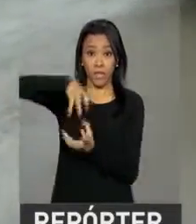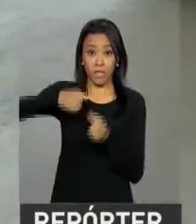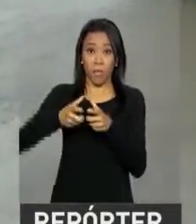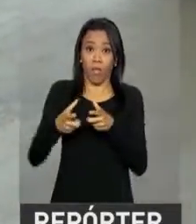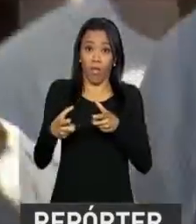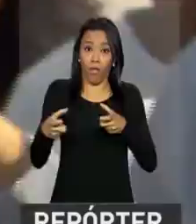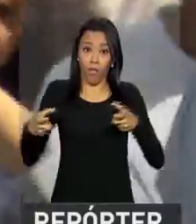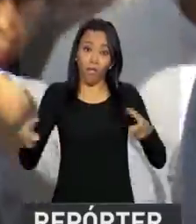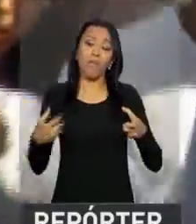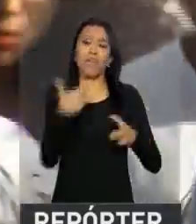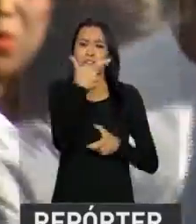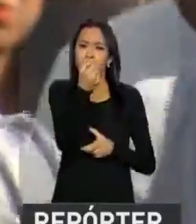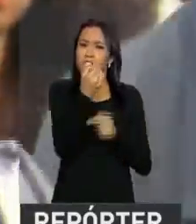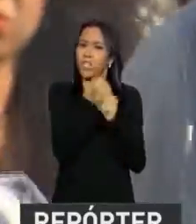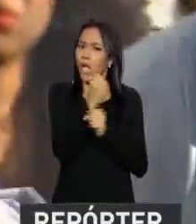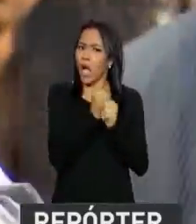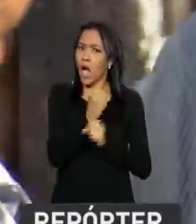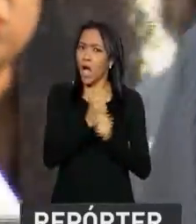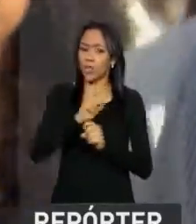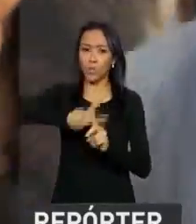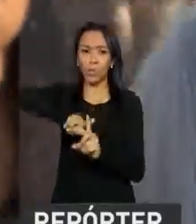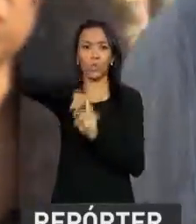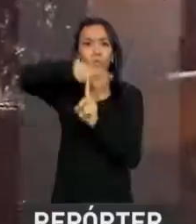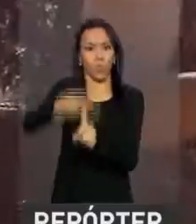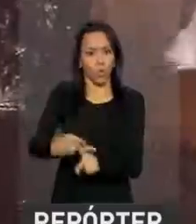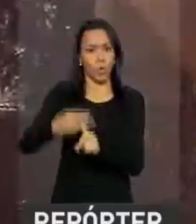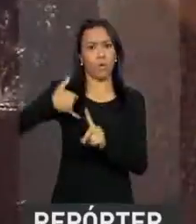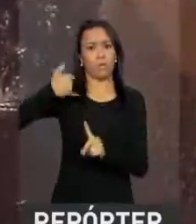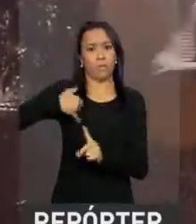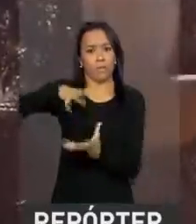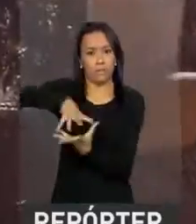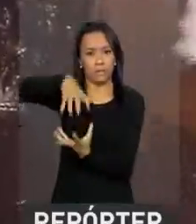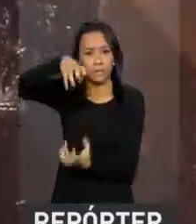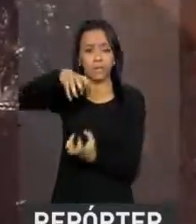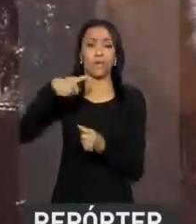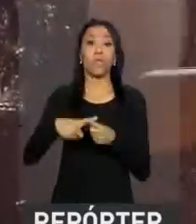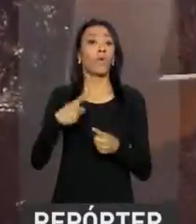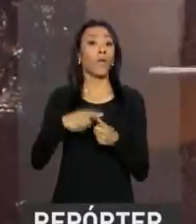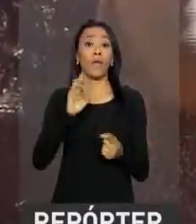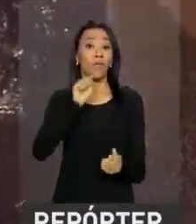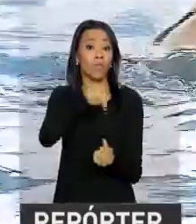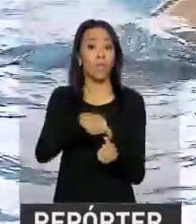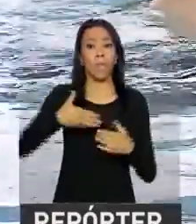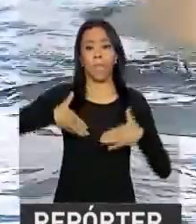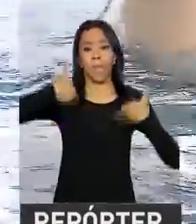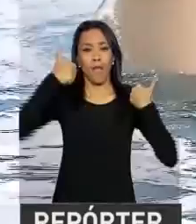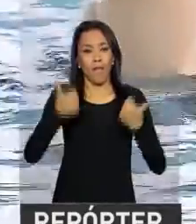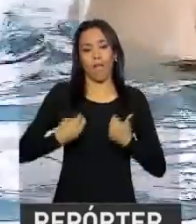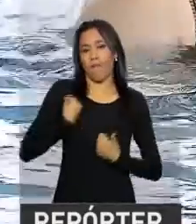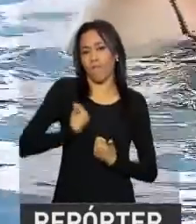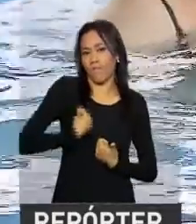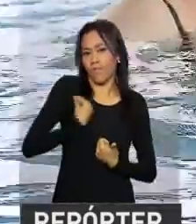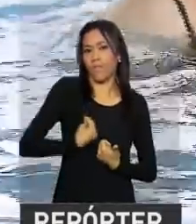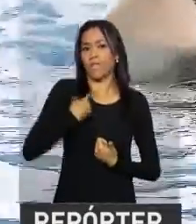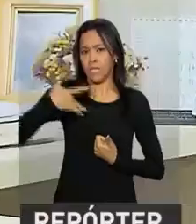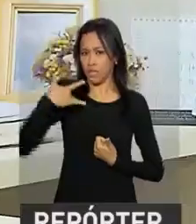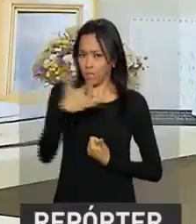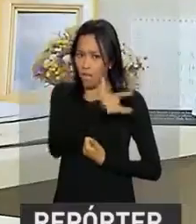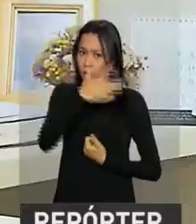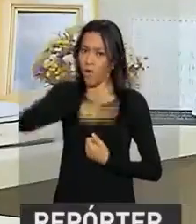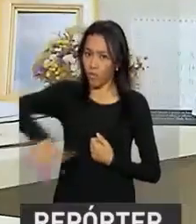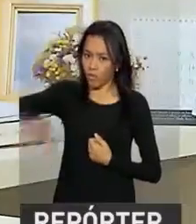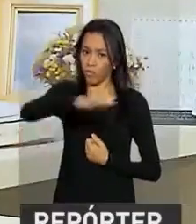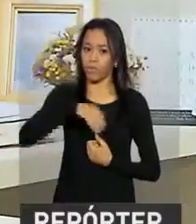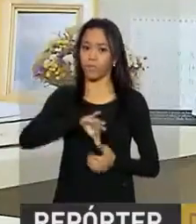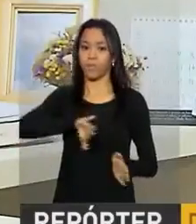20 anos o número de idosos dobrou no país já que houve melhora na qualidade de vida e na saúde da população as